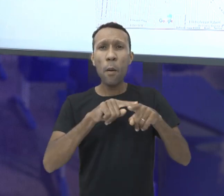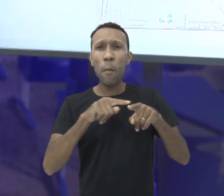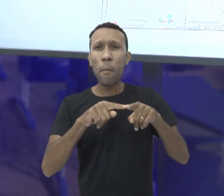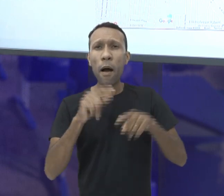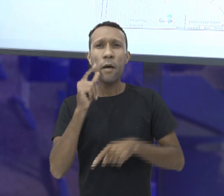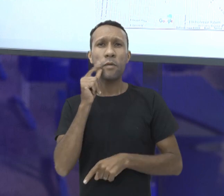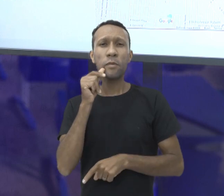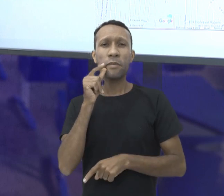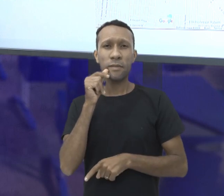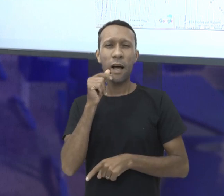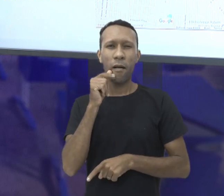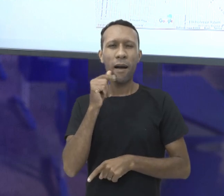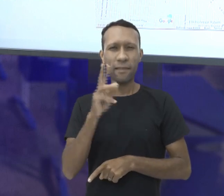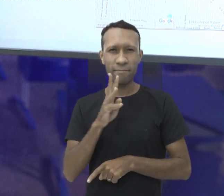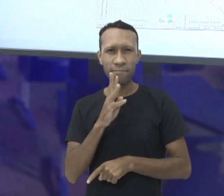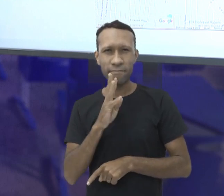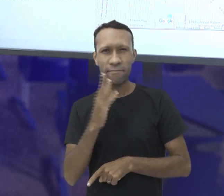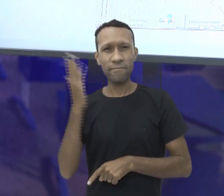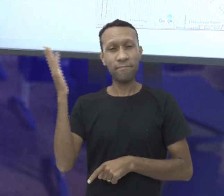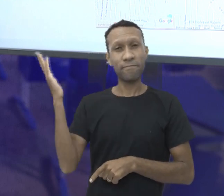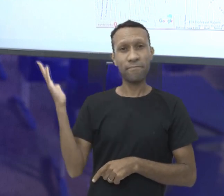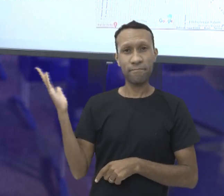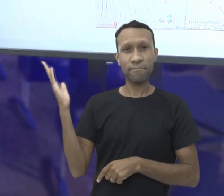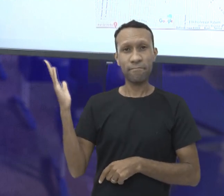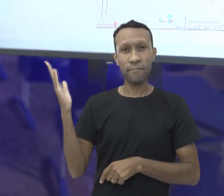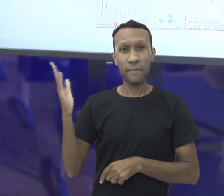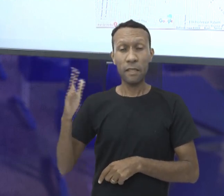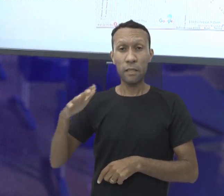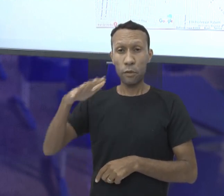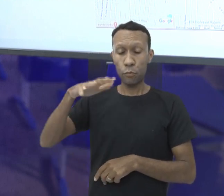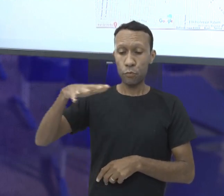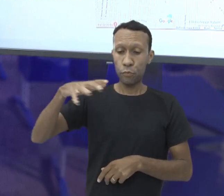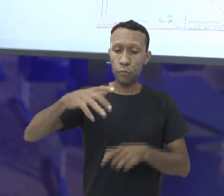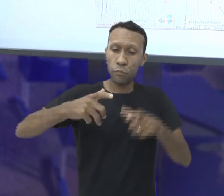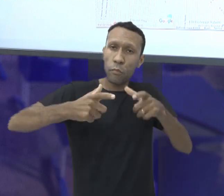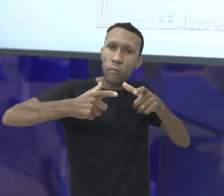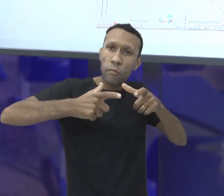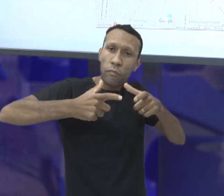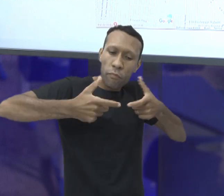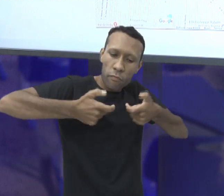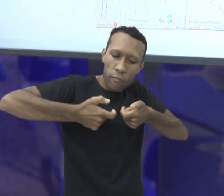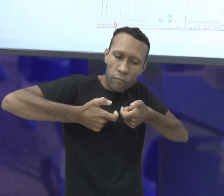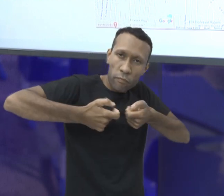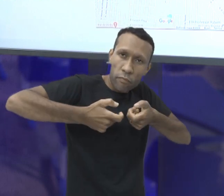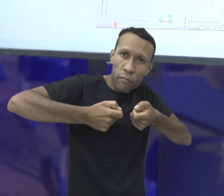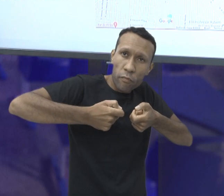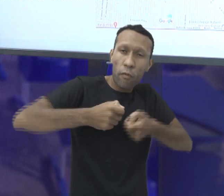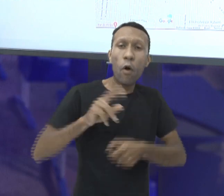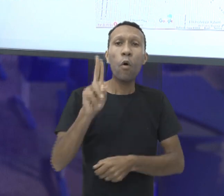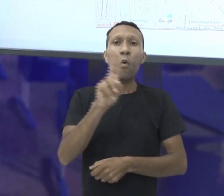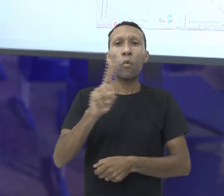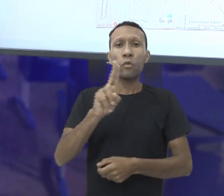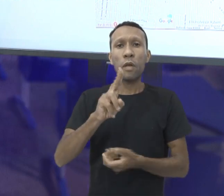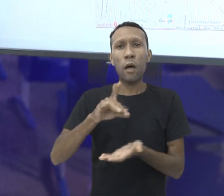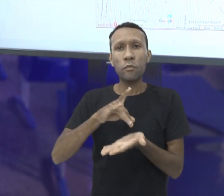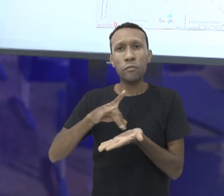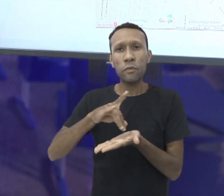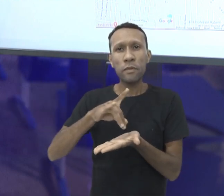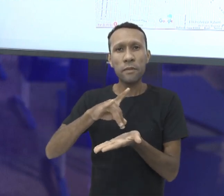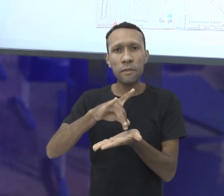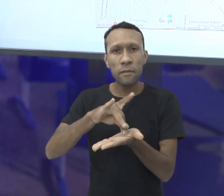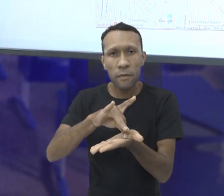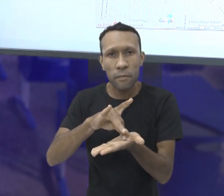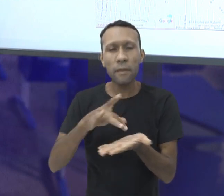aqui ele é um mapa de fotografia aérea, utilizado com GPS. Esse tipo de mapa